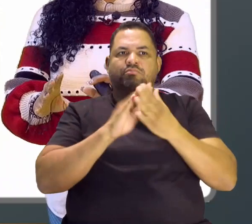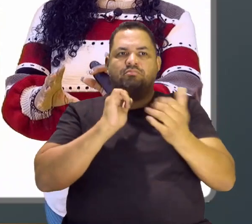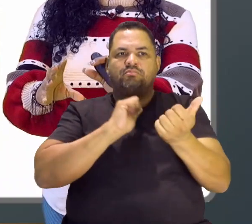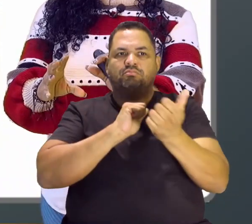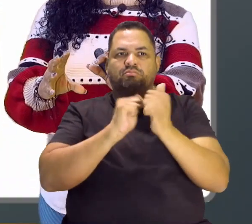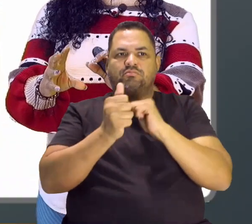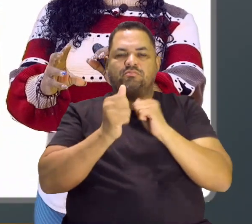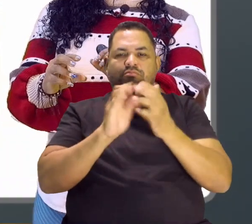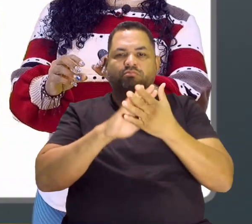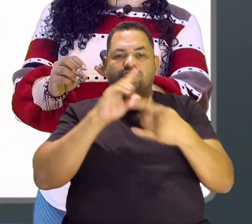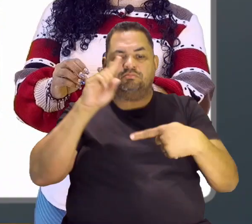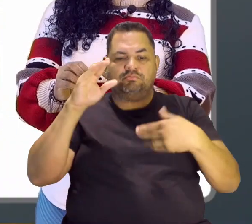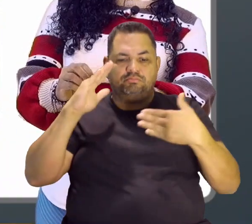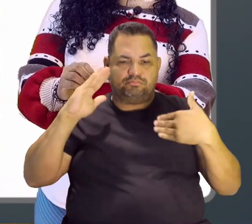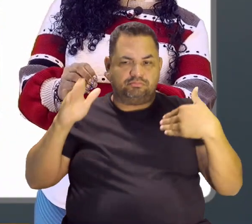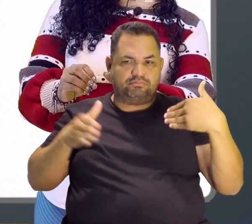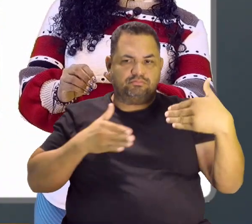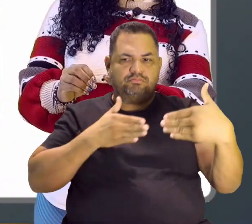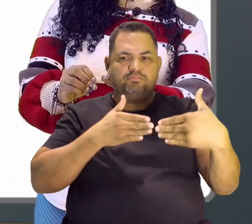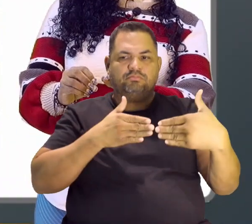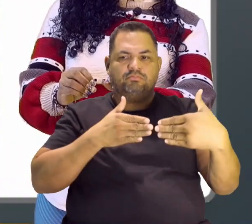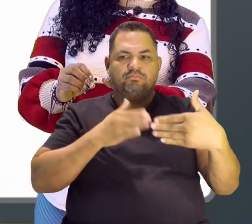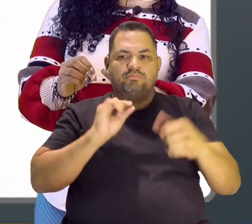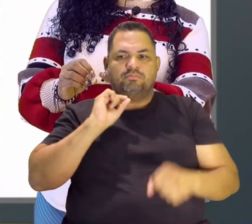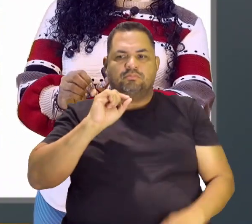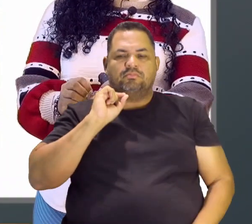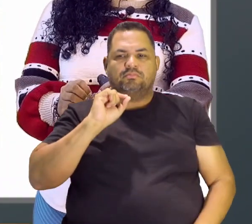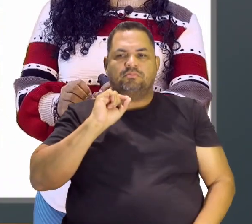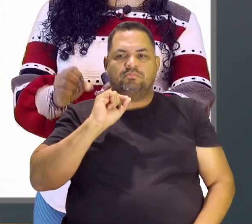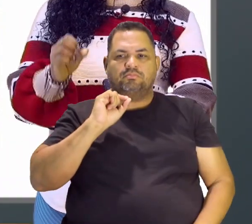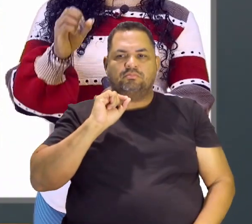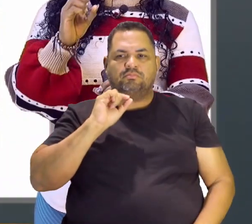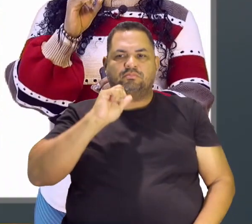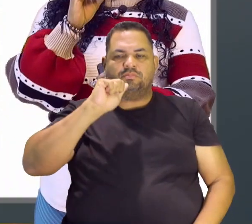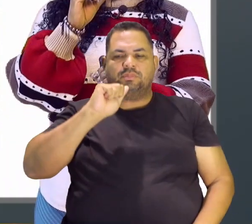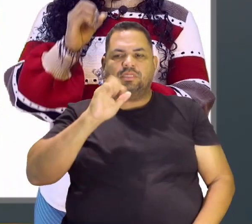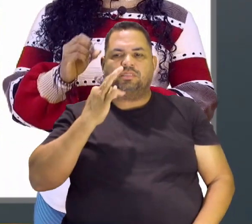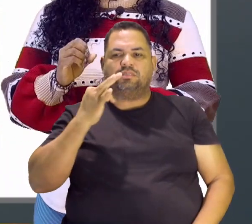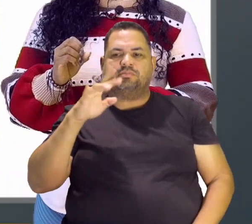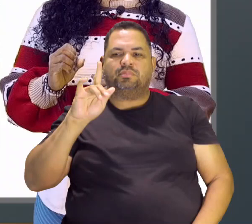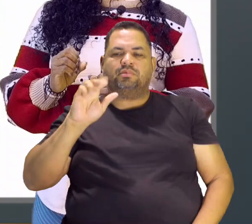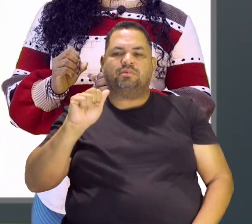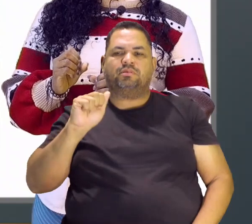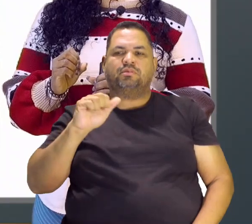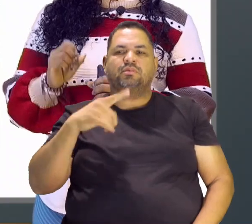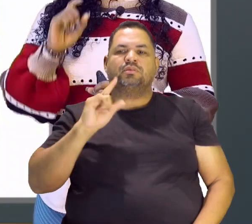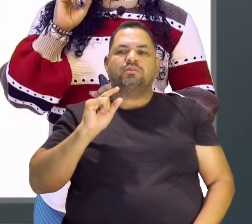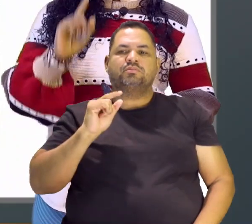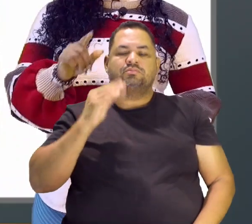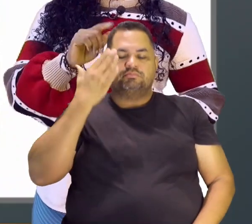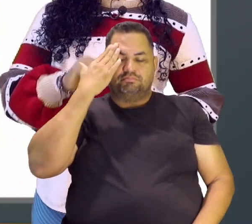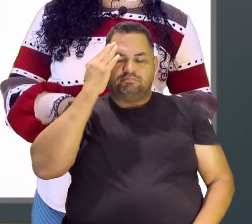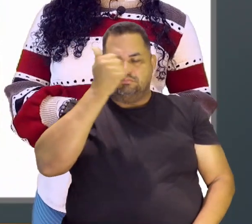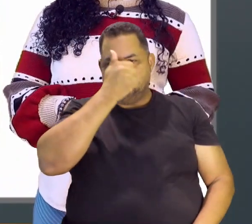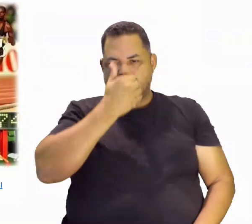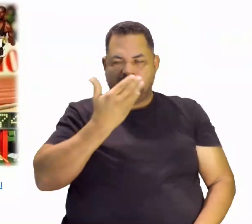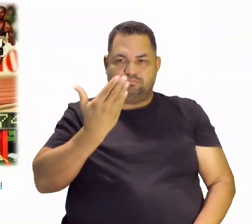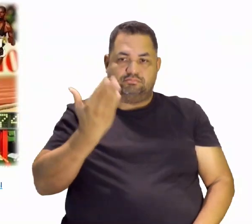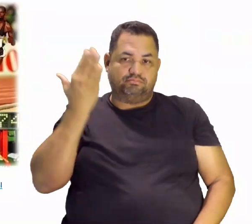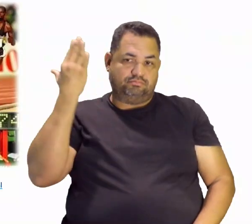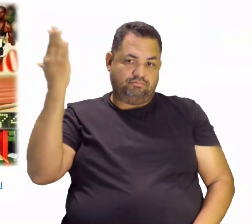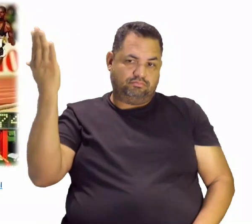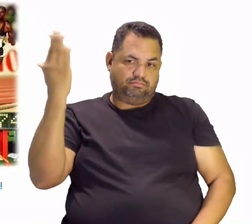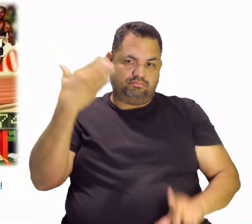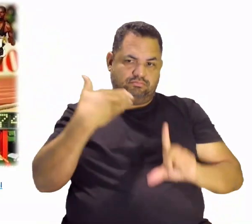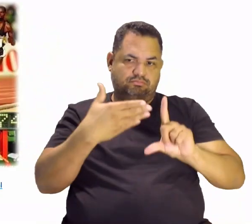pouco mais, agora que a gente já sabe o que é o ATP, a gente vai focar um pouco mais nesse entendimento. Então dá uma olhada aí nesse